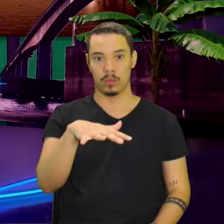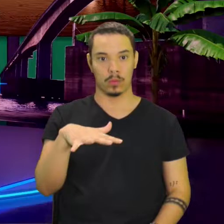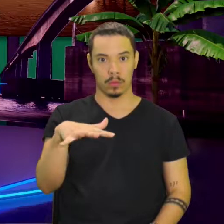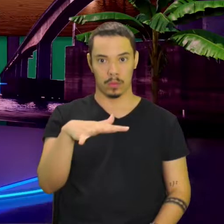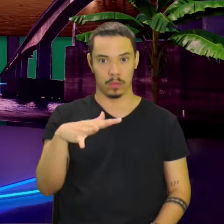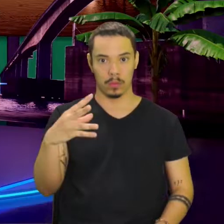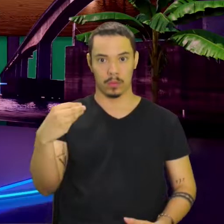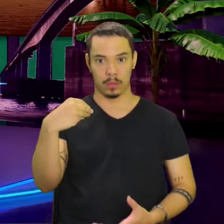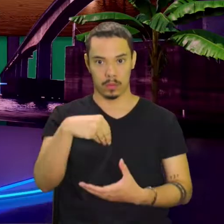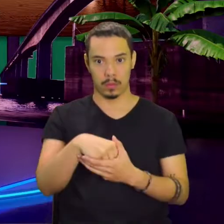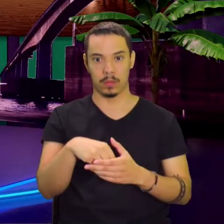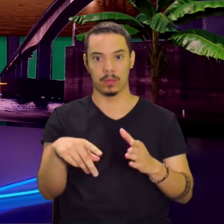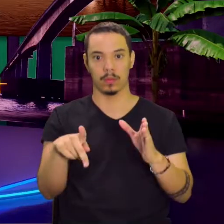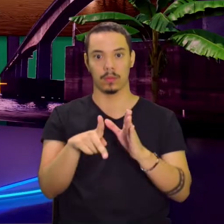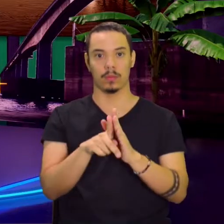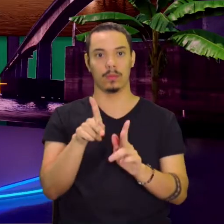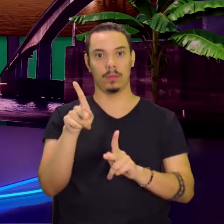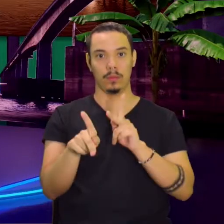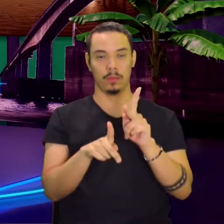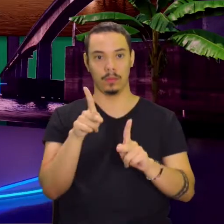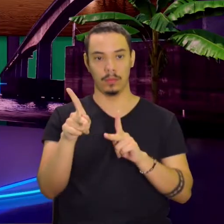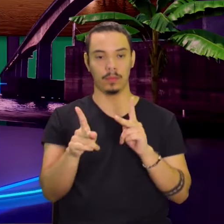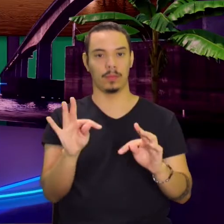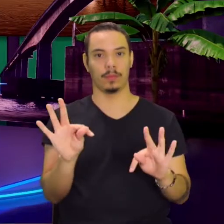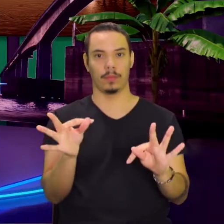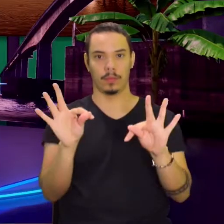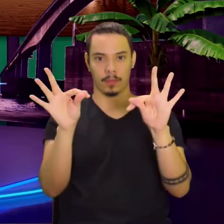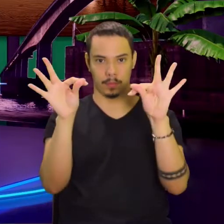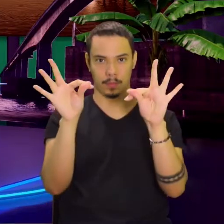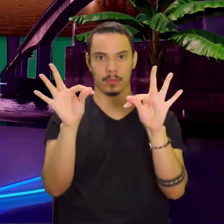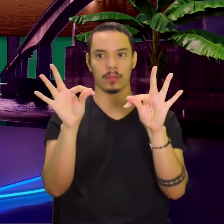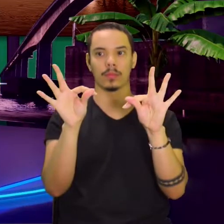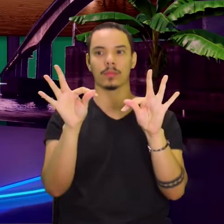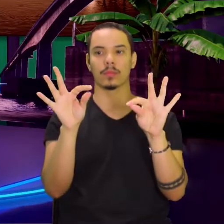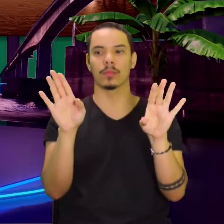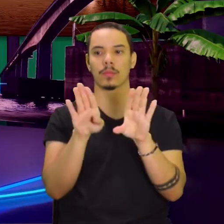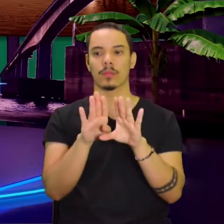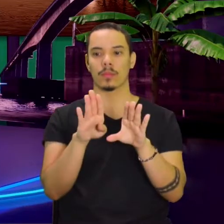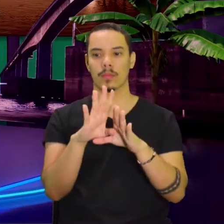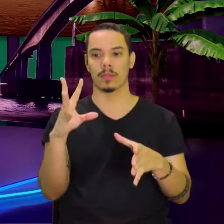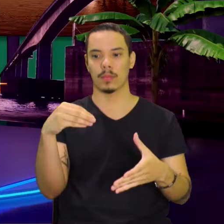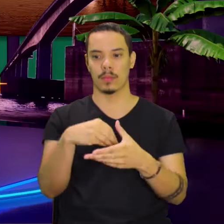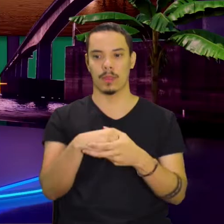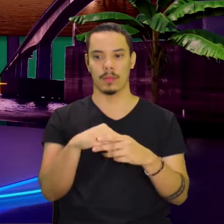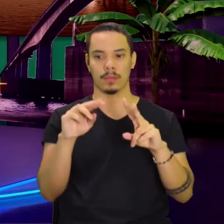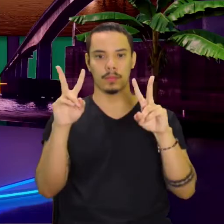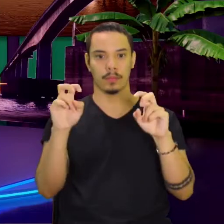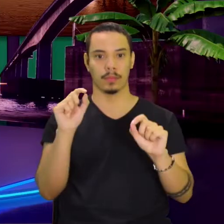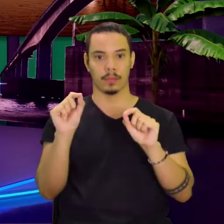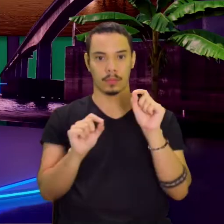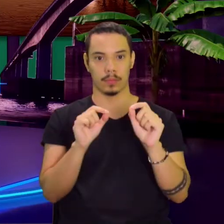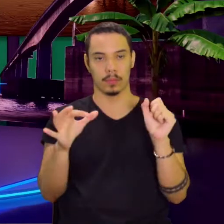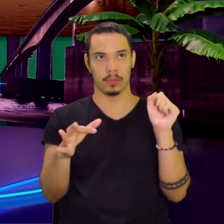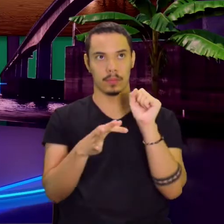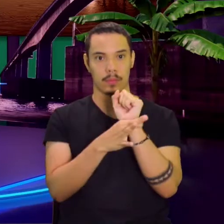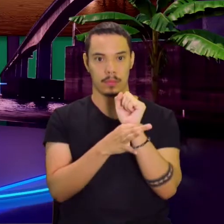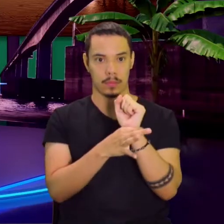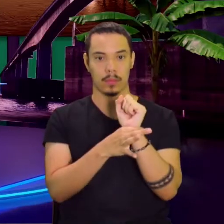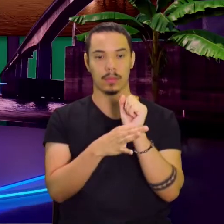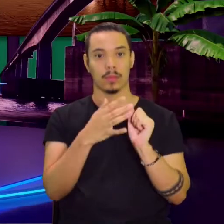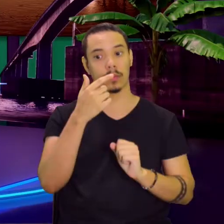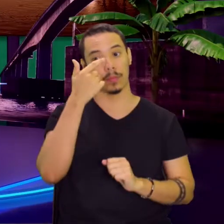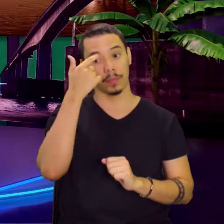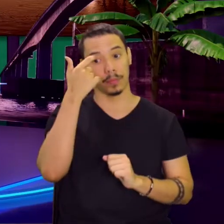implementações públicas a nível tecnológico, ainda em relação à questão da segurança nacional na Amazônia.